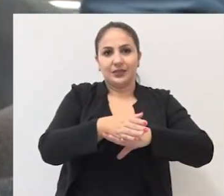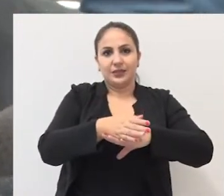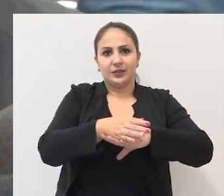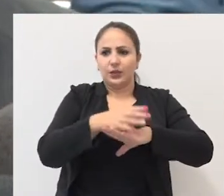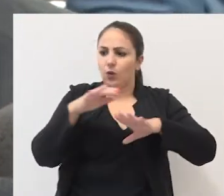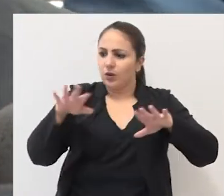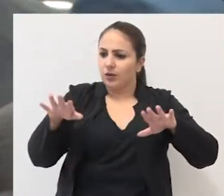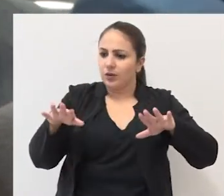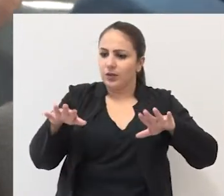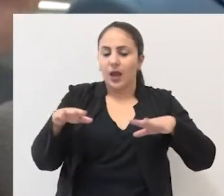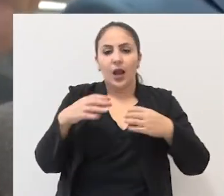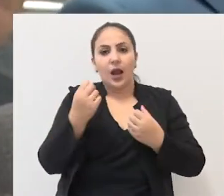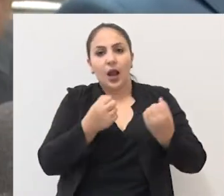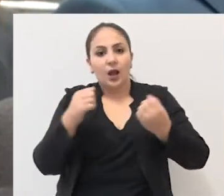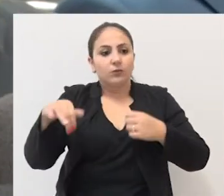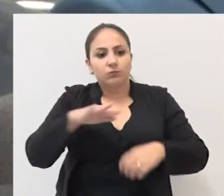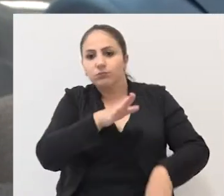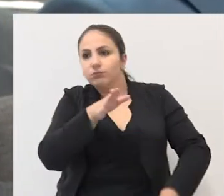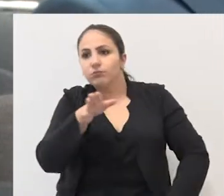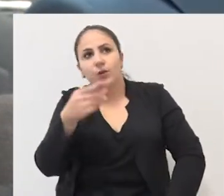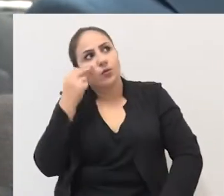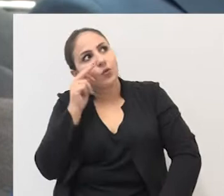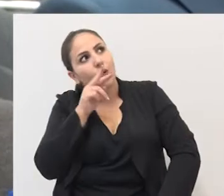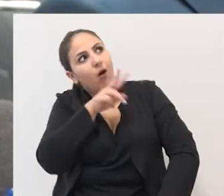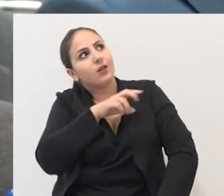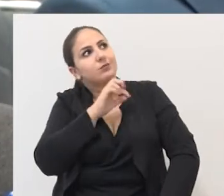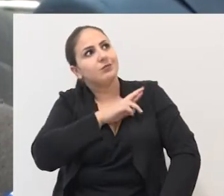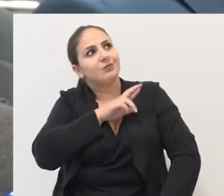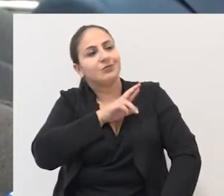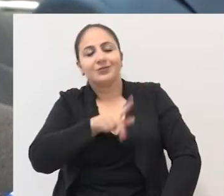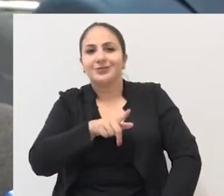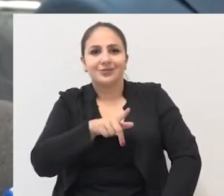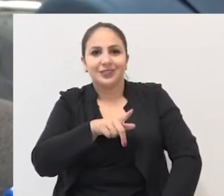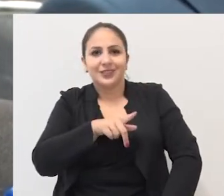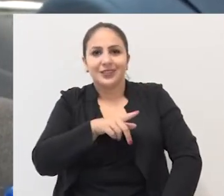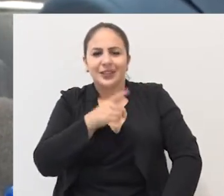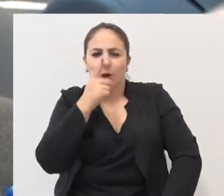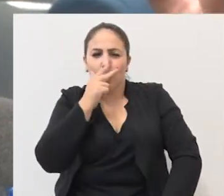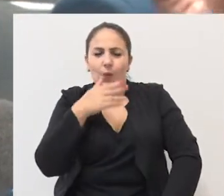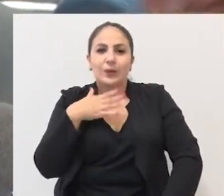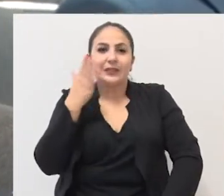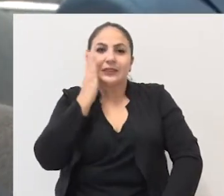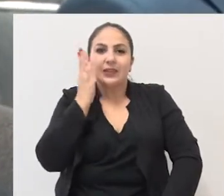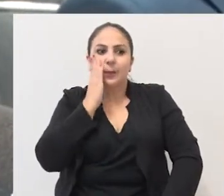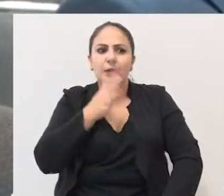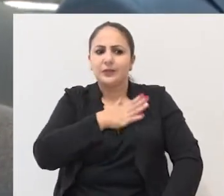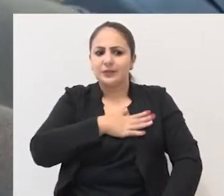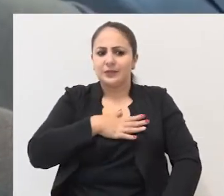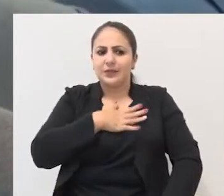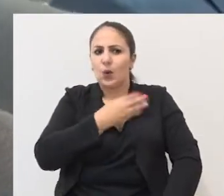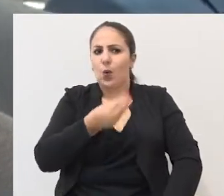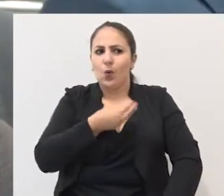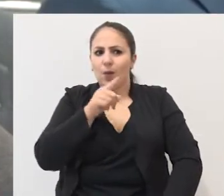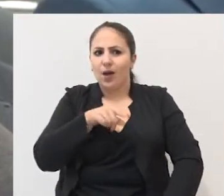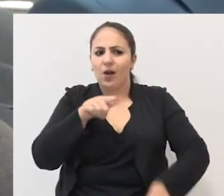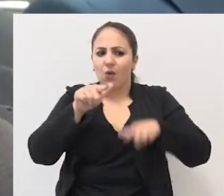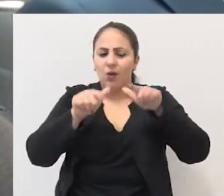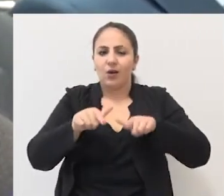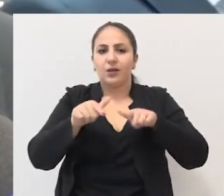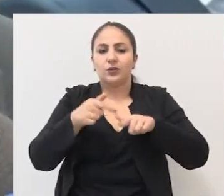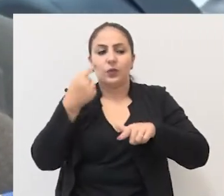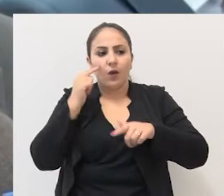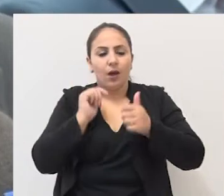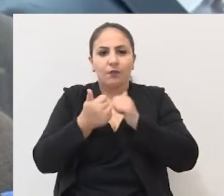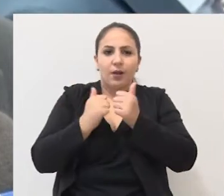carro, você já tem um diferencial, ou seja, uma magnitude do empreendimento. Então, quando vocês